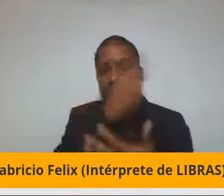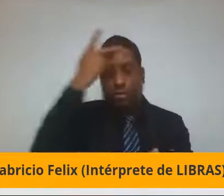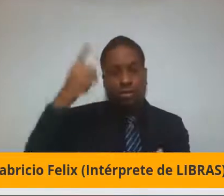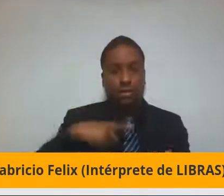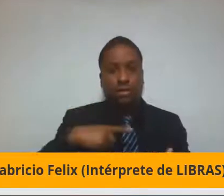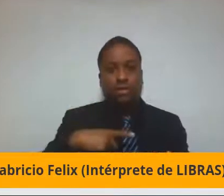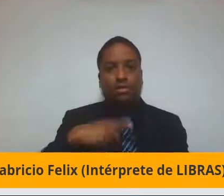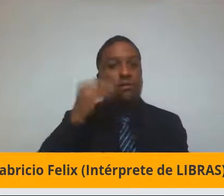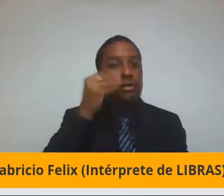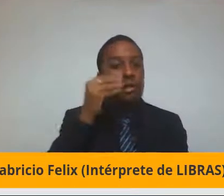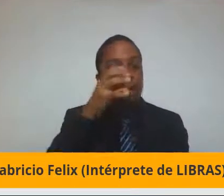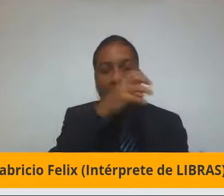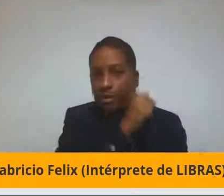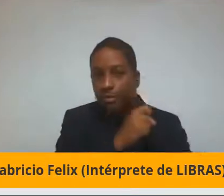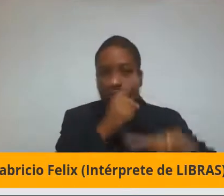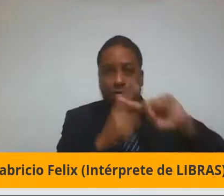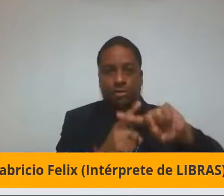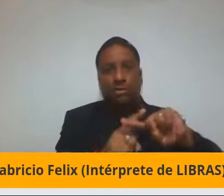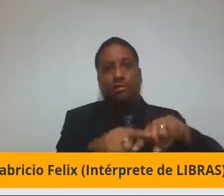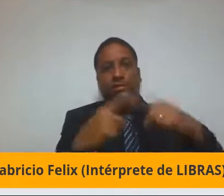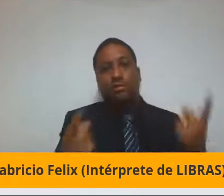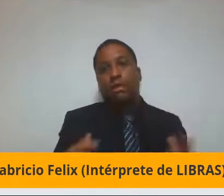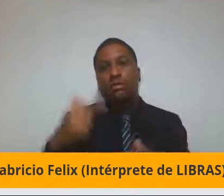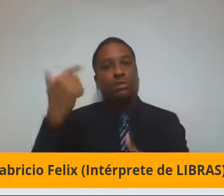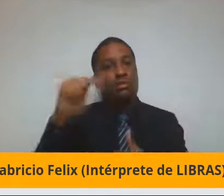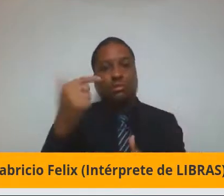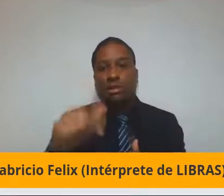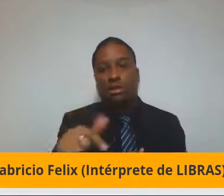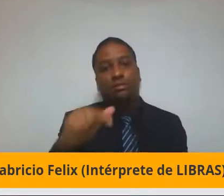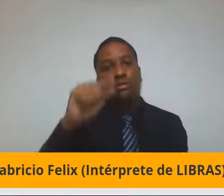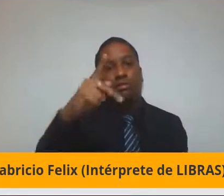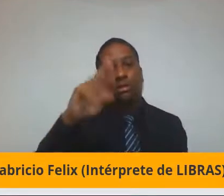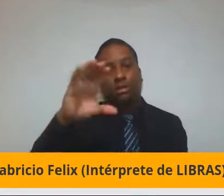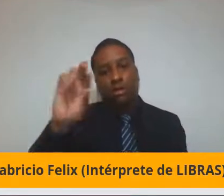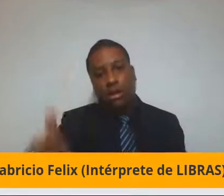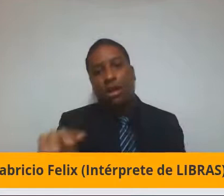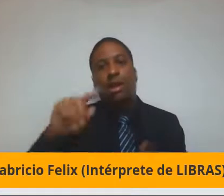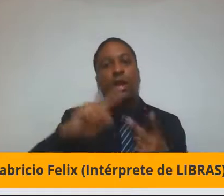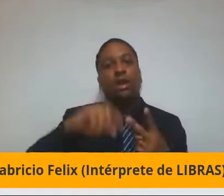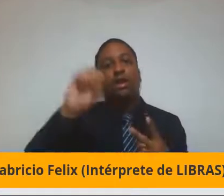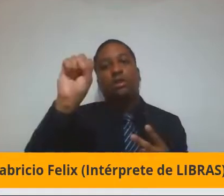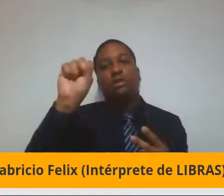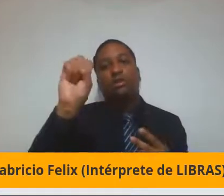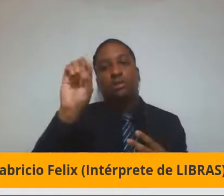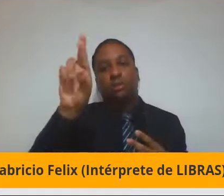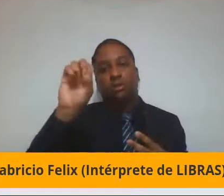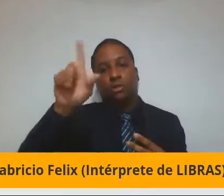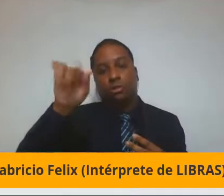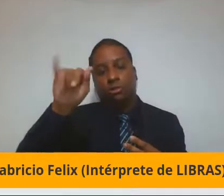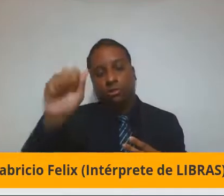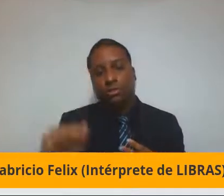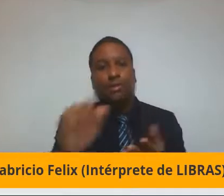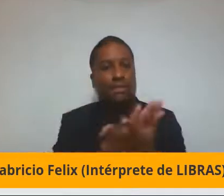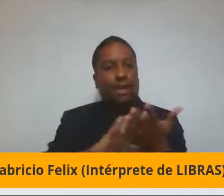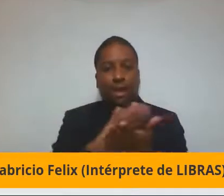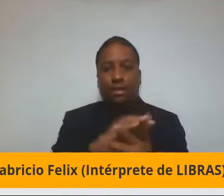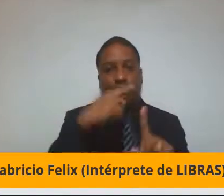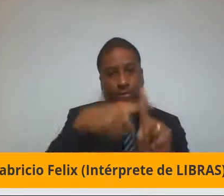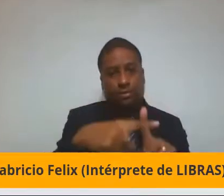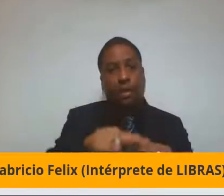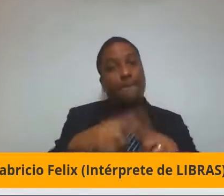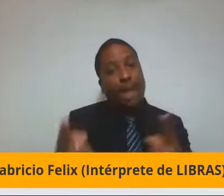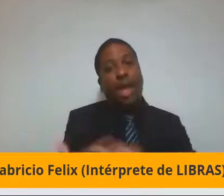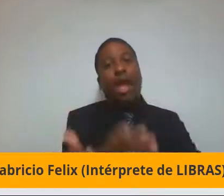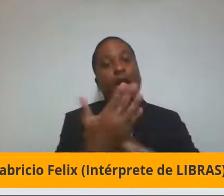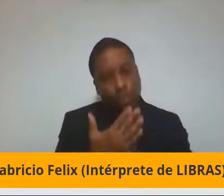uma, e que, de repente, não teve mais sorologia, não teve PCR, não deu nada. Nada foi positivo. Mas, assim, ajuda muito,